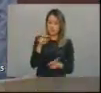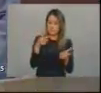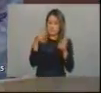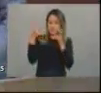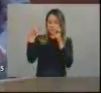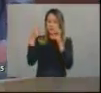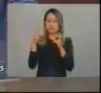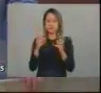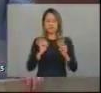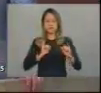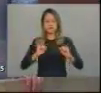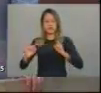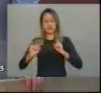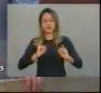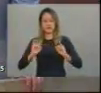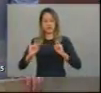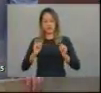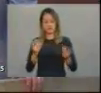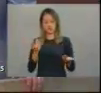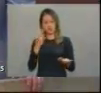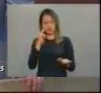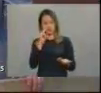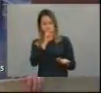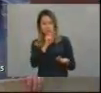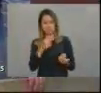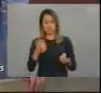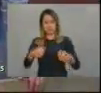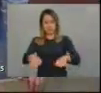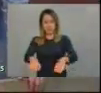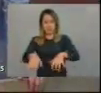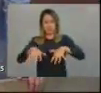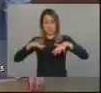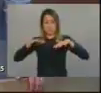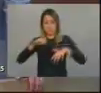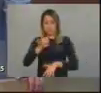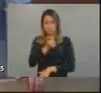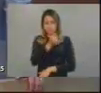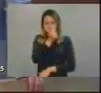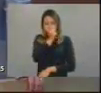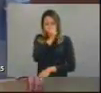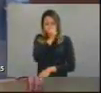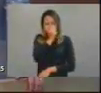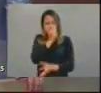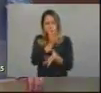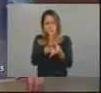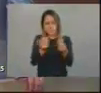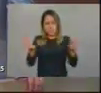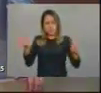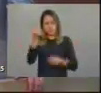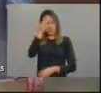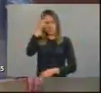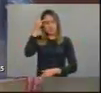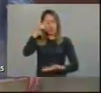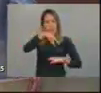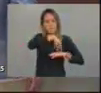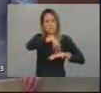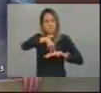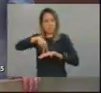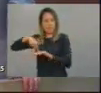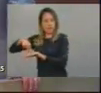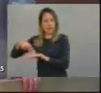através de fotos viu que o auditório estava superlotado pessoas ficaram de fora do auditório